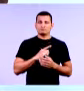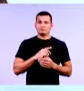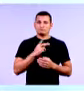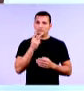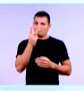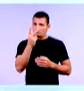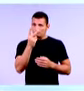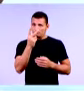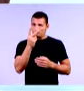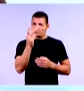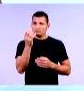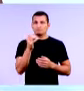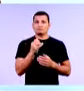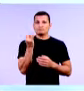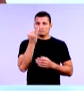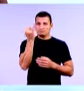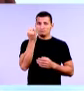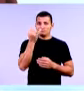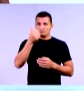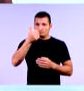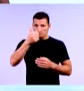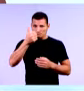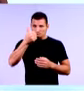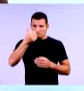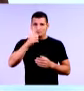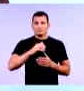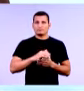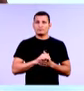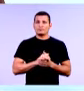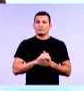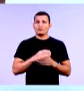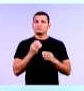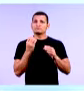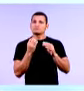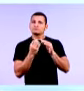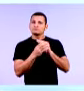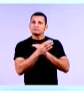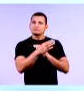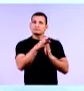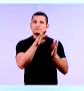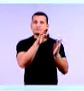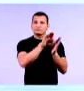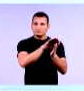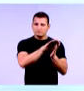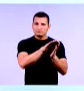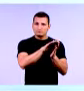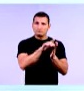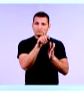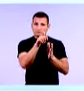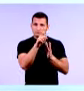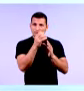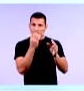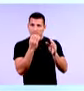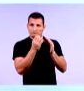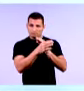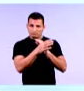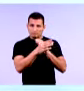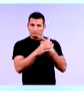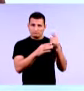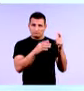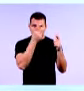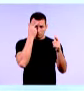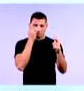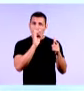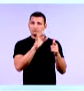a destacar. O primeiro é o seguinte. Na entrega, a entrega tem que ser feita exatamente. Se você manda uma mensagem para alguém,